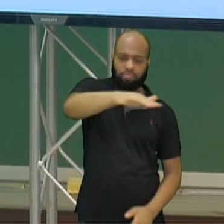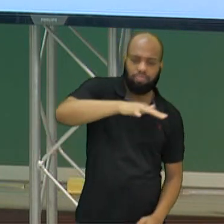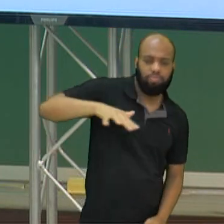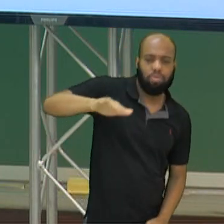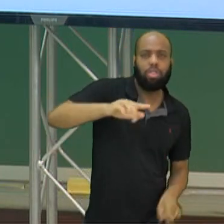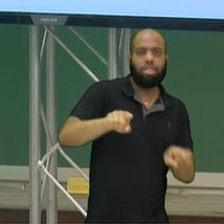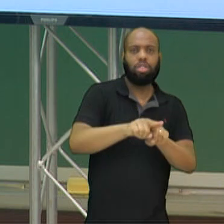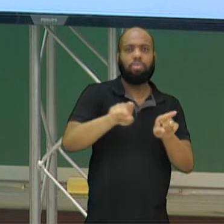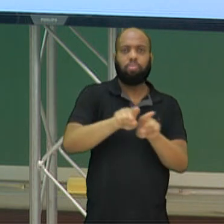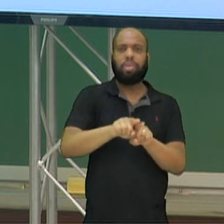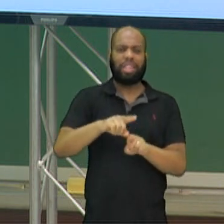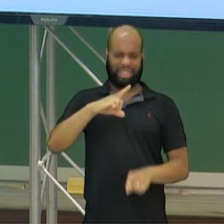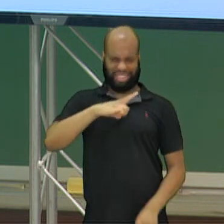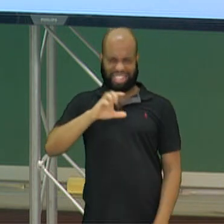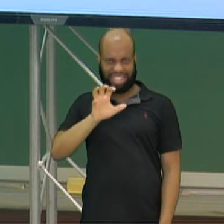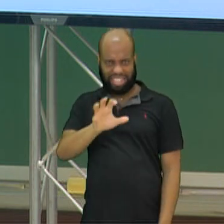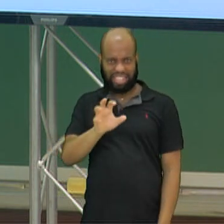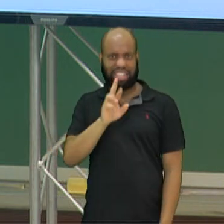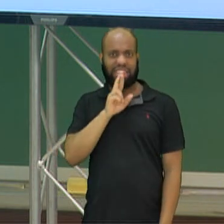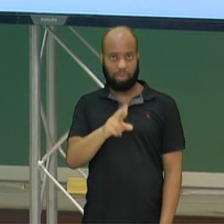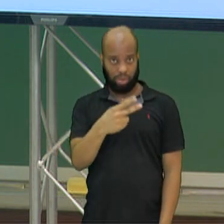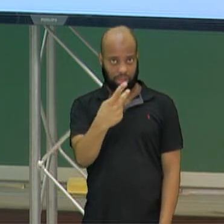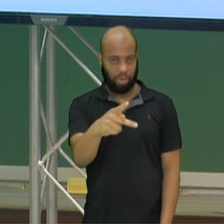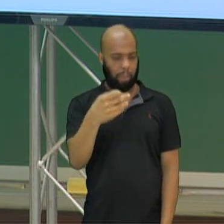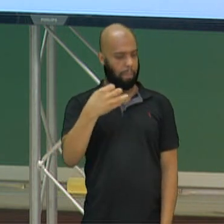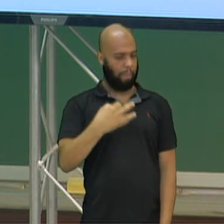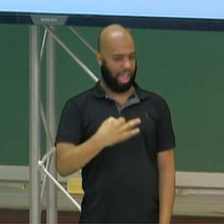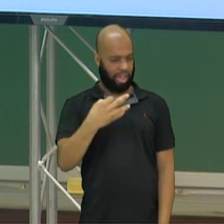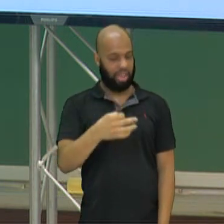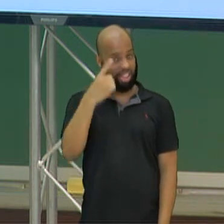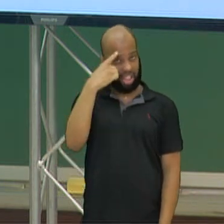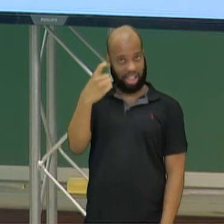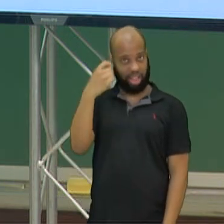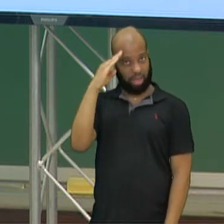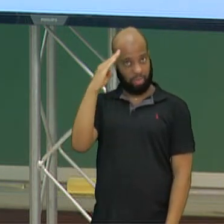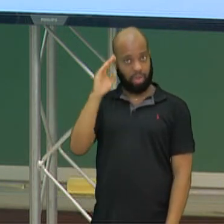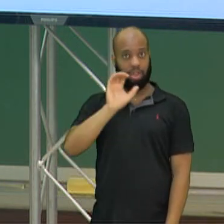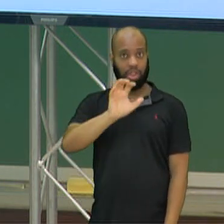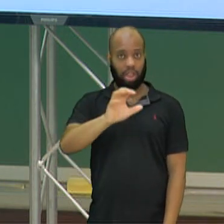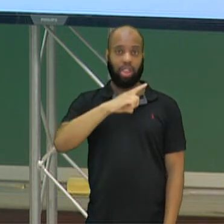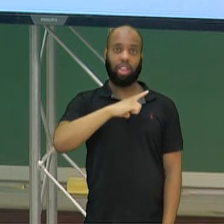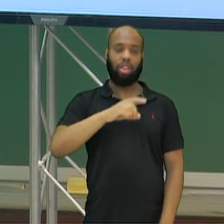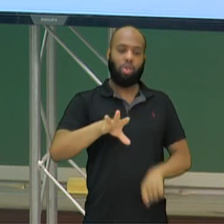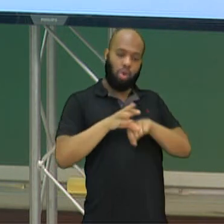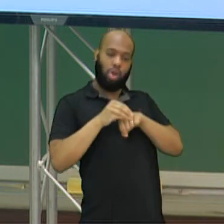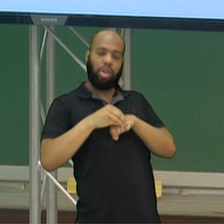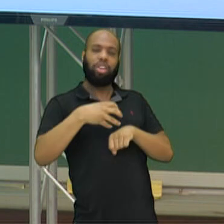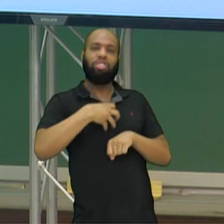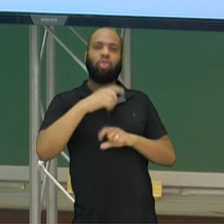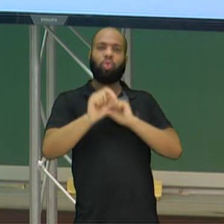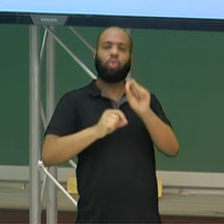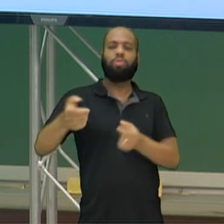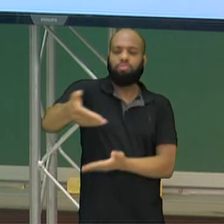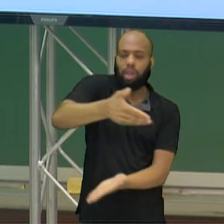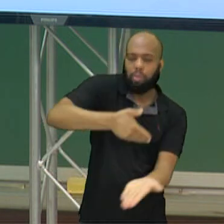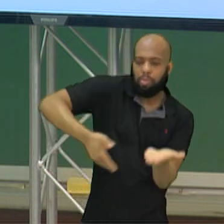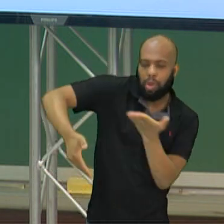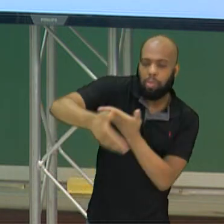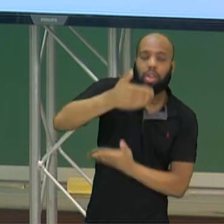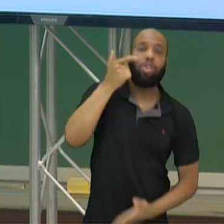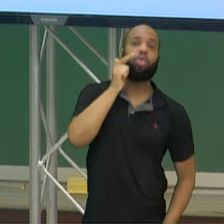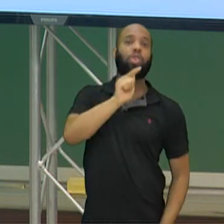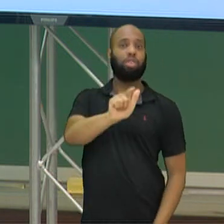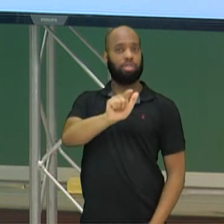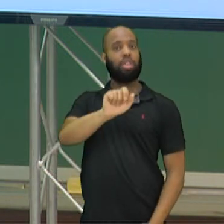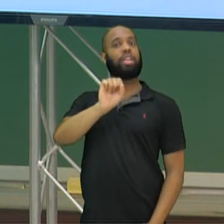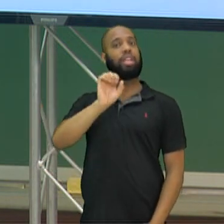indivíduos. Tem isso na sua resposta? Tá perfeito. Essa é a ideia principal. Conhecimento através da interação entre